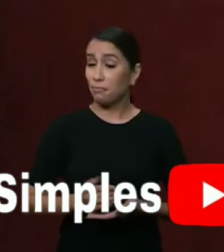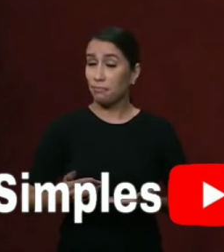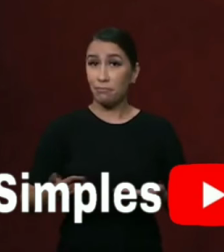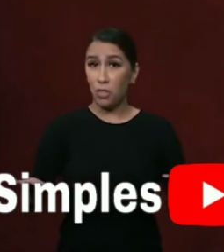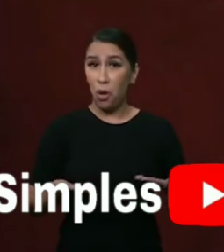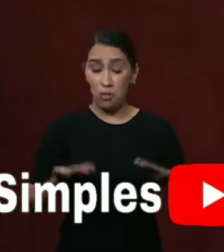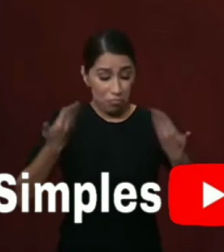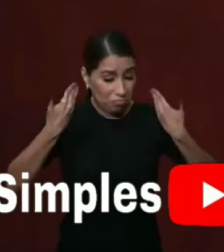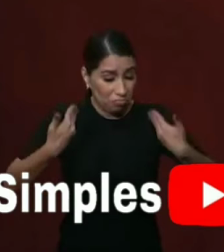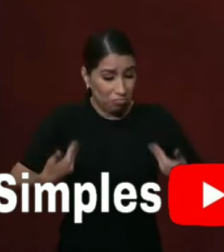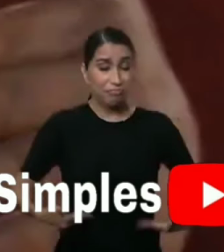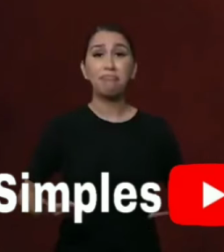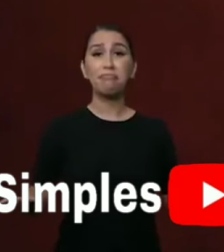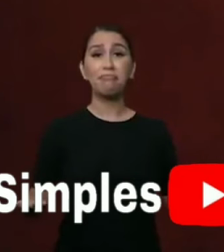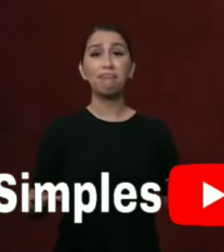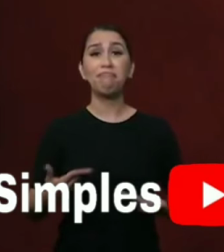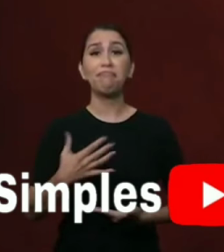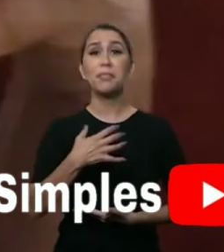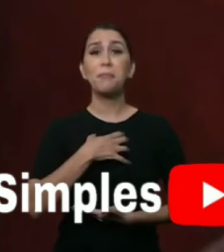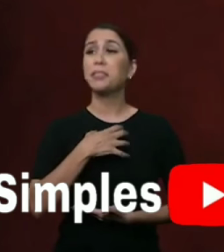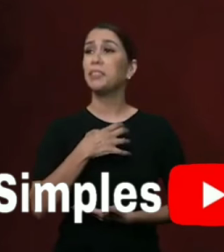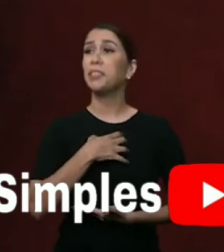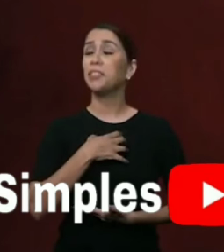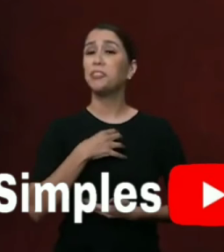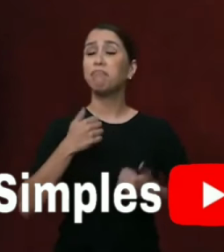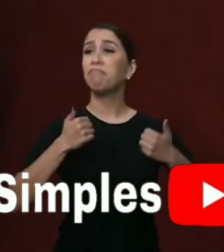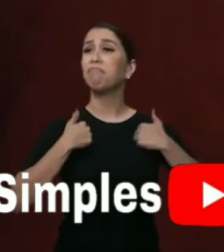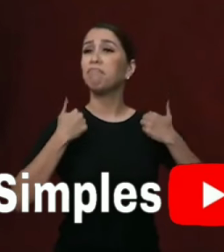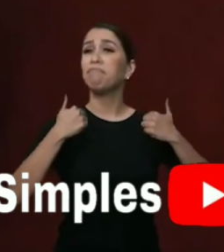Estou aqui. Para mim, eu vivo rica.